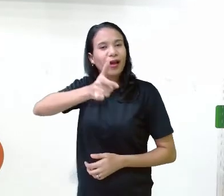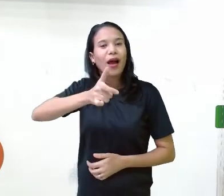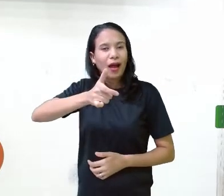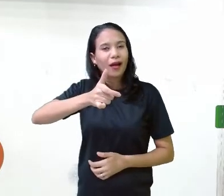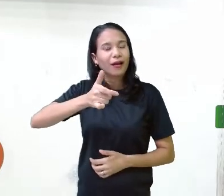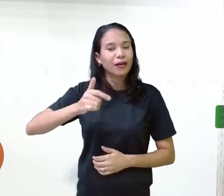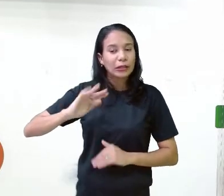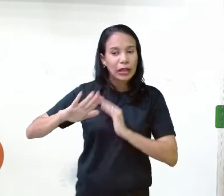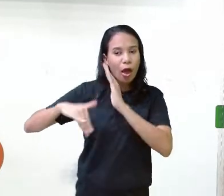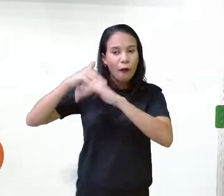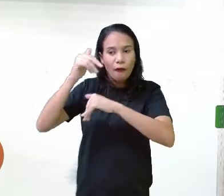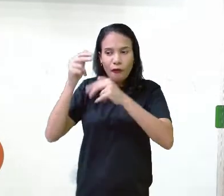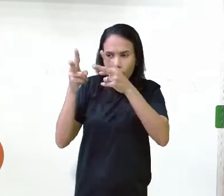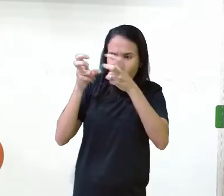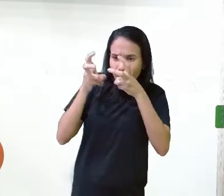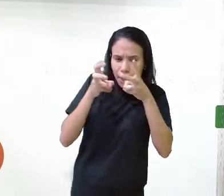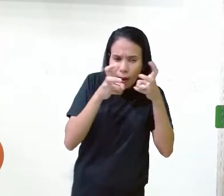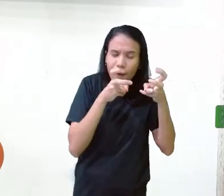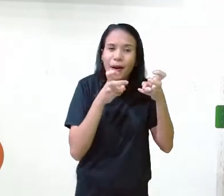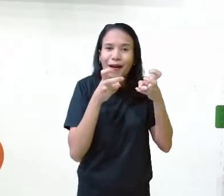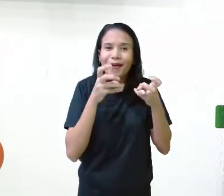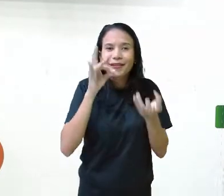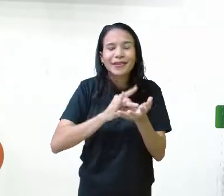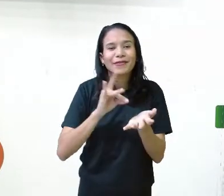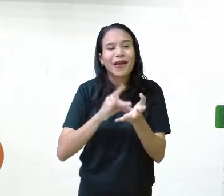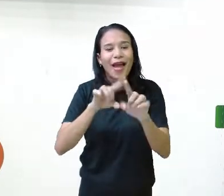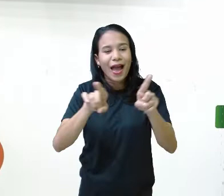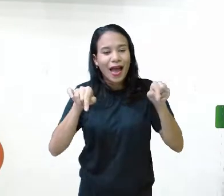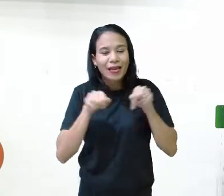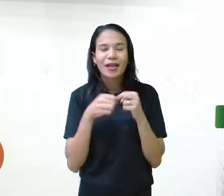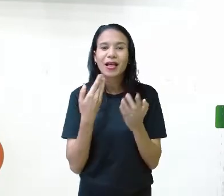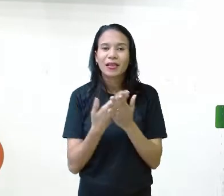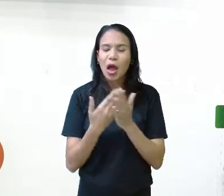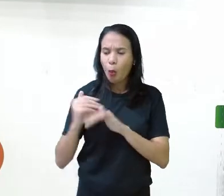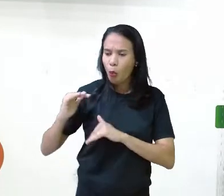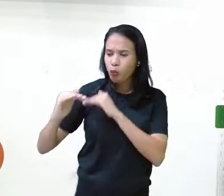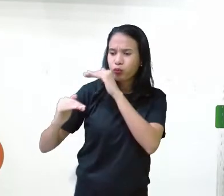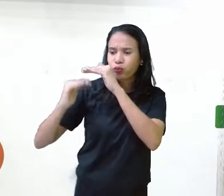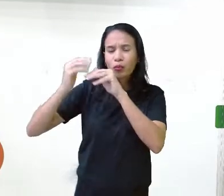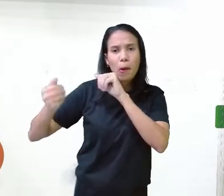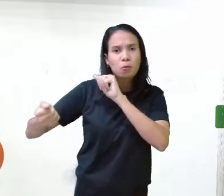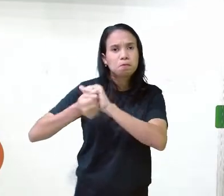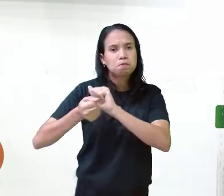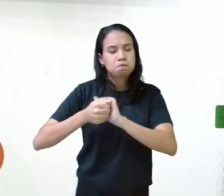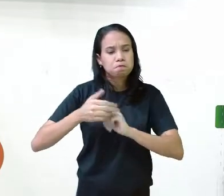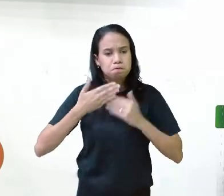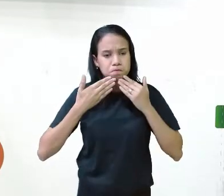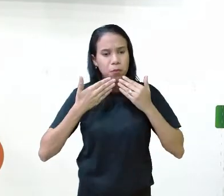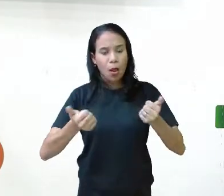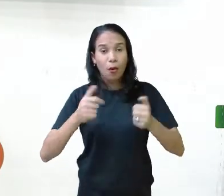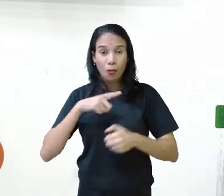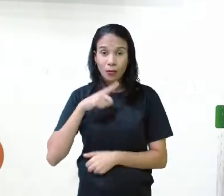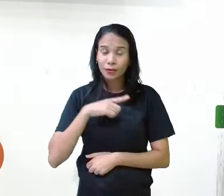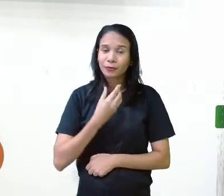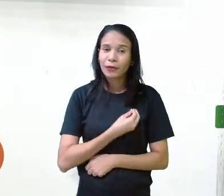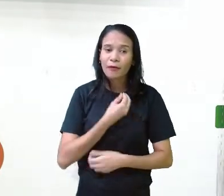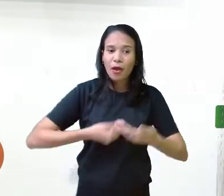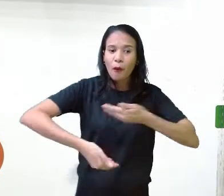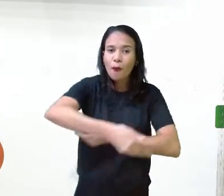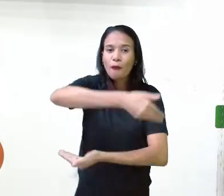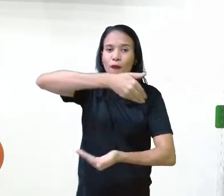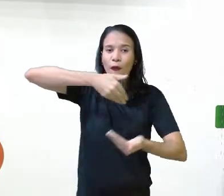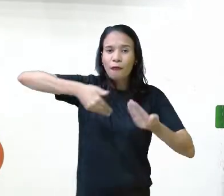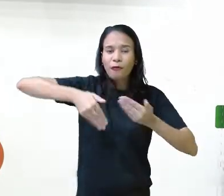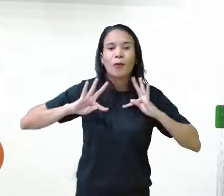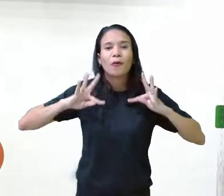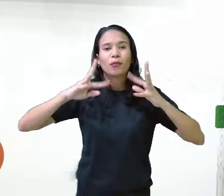interessante de perceber como a evolução dessa sala de aula é de maneira notória, quando existe um envolvimento com